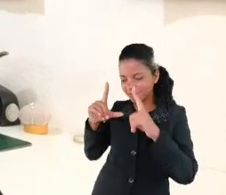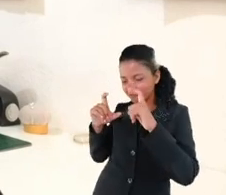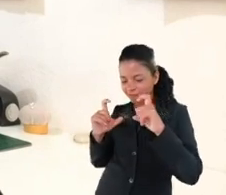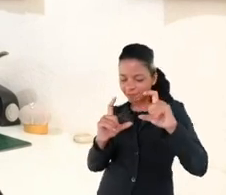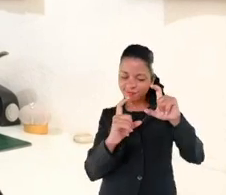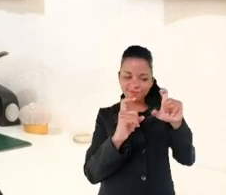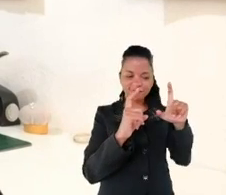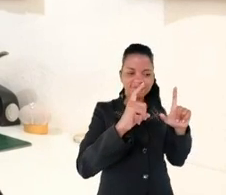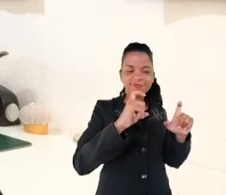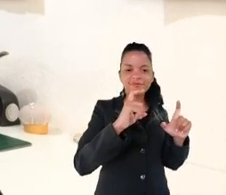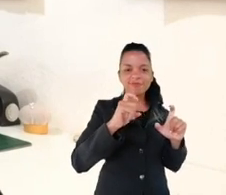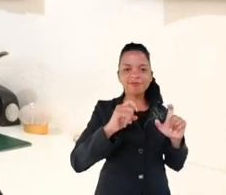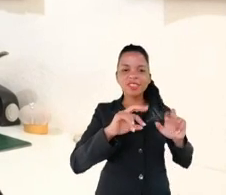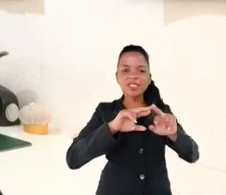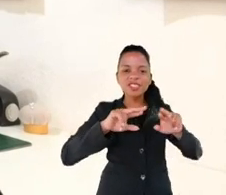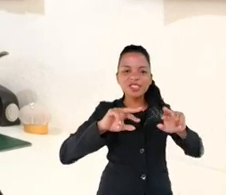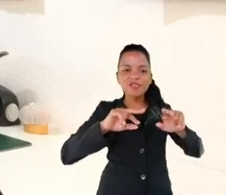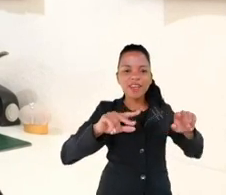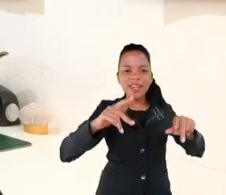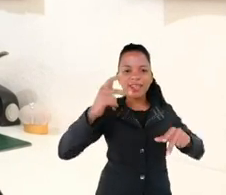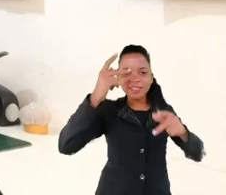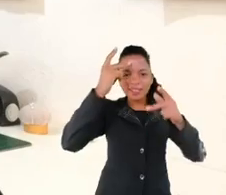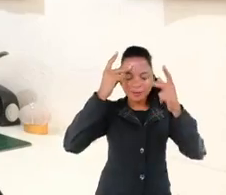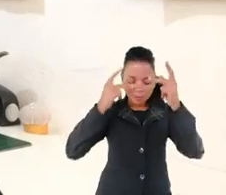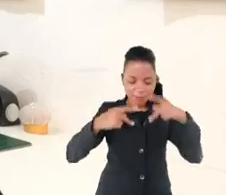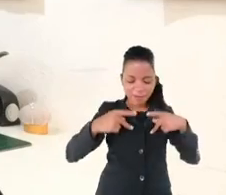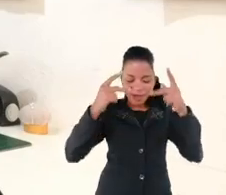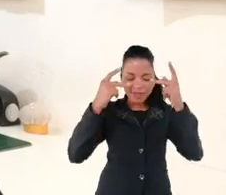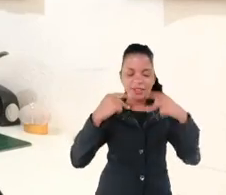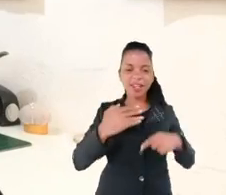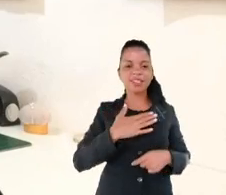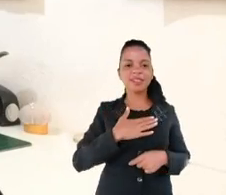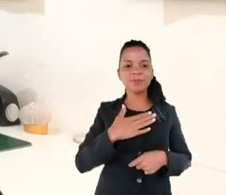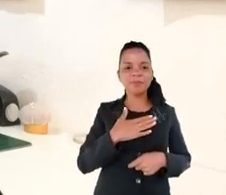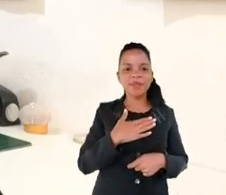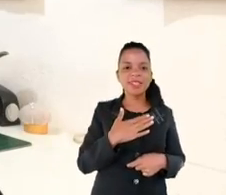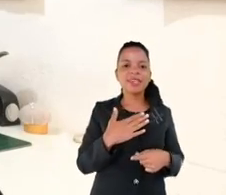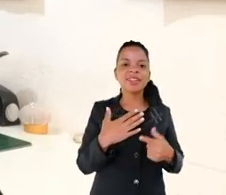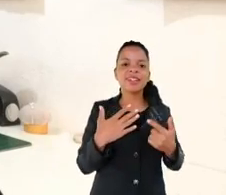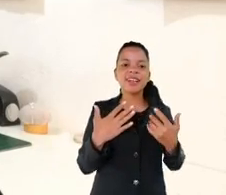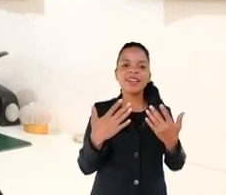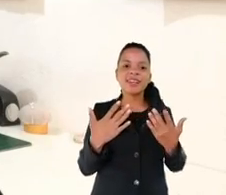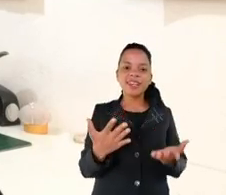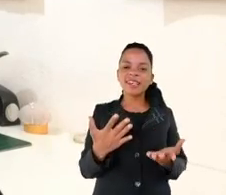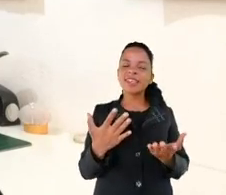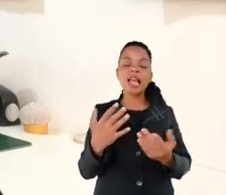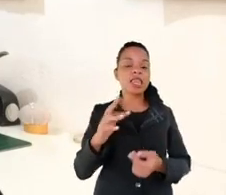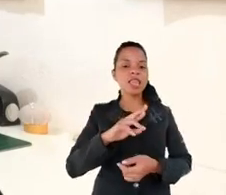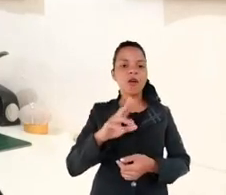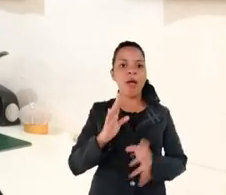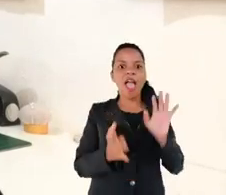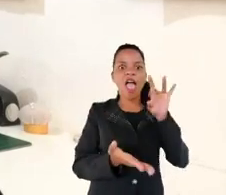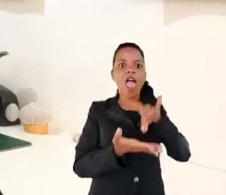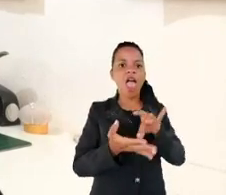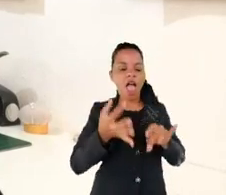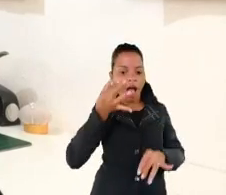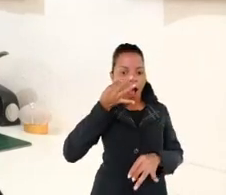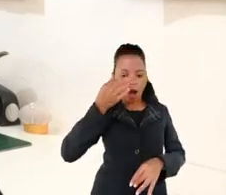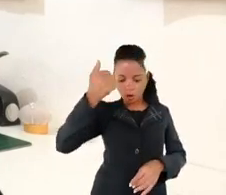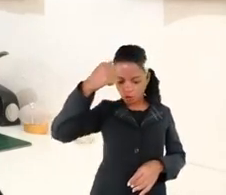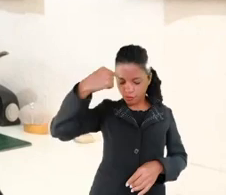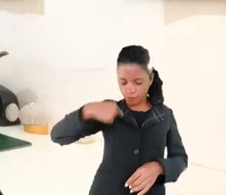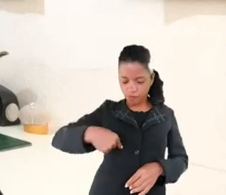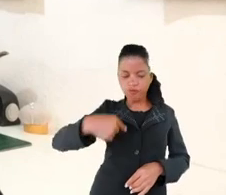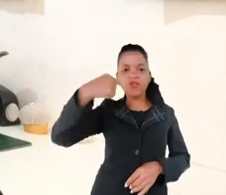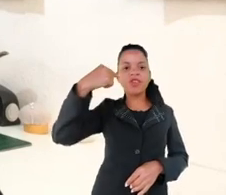para chegar numa versão que é mais real, assim. E não real de aparência, né, de como fica a imagem, mas do que